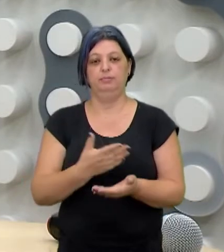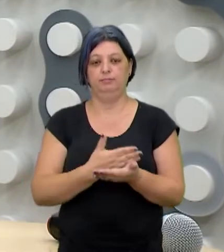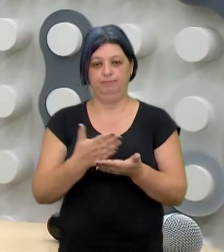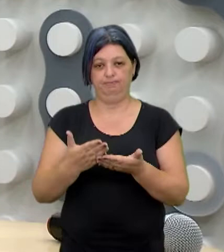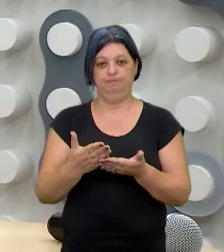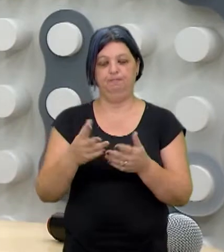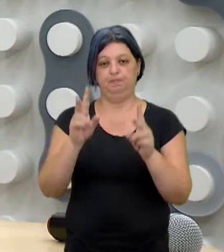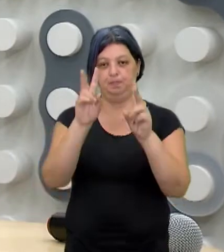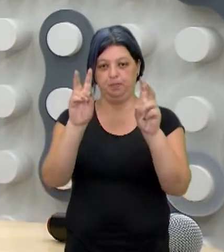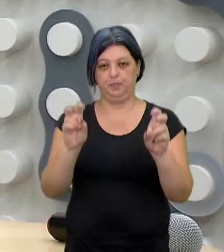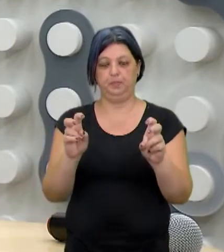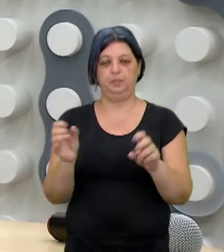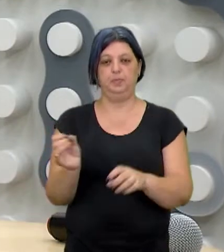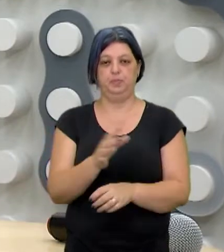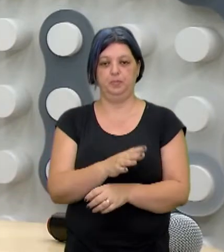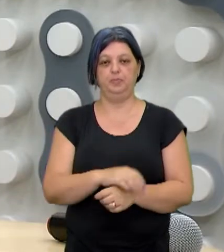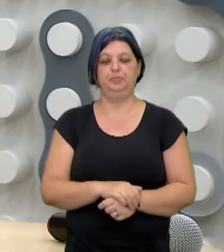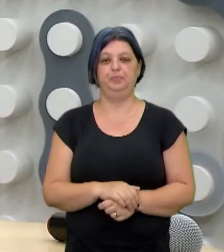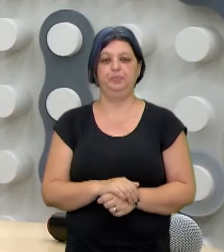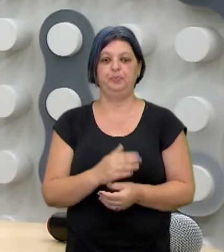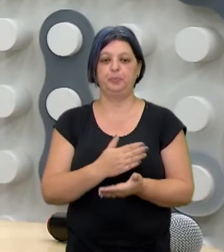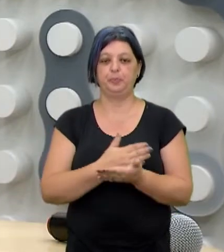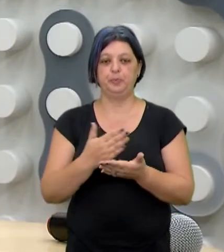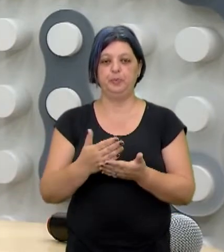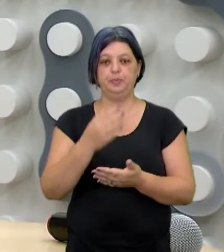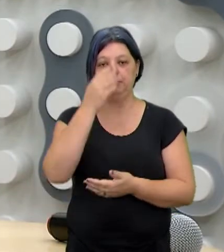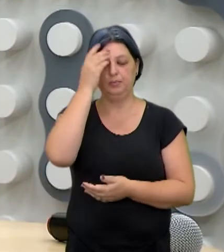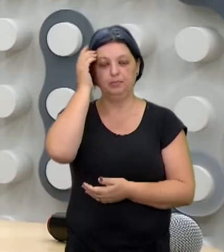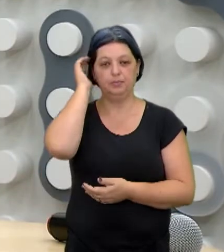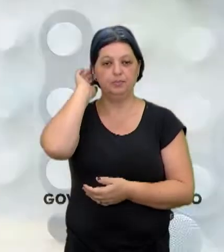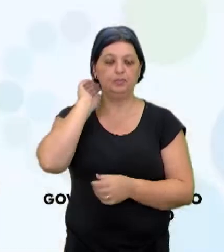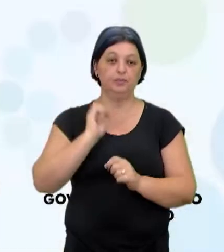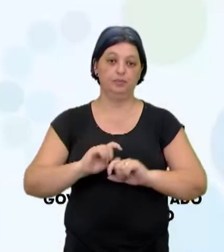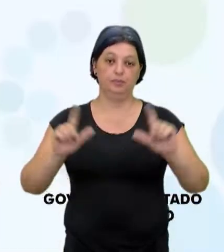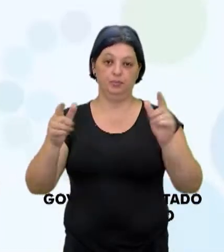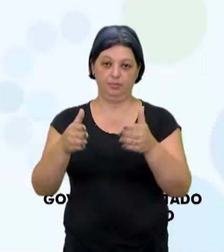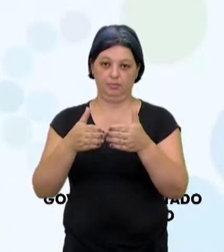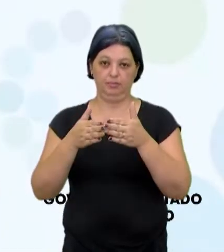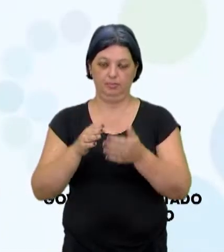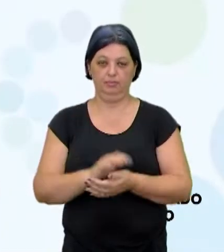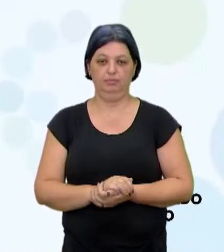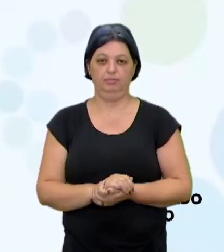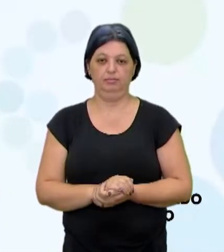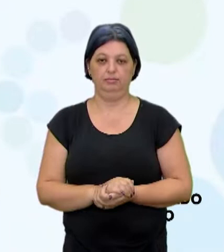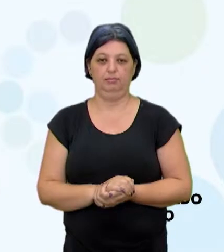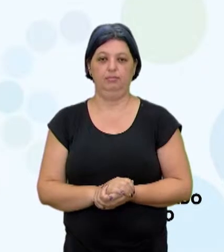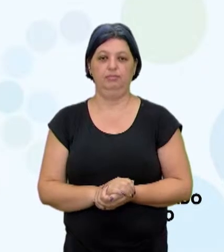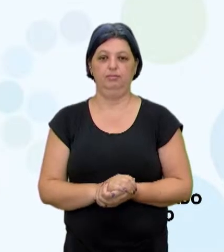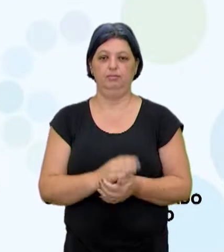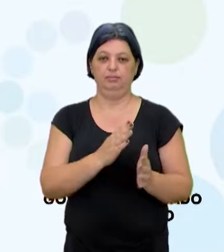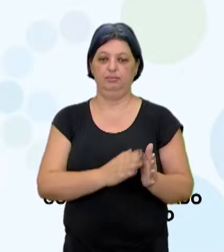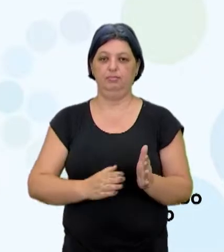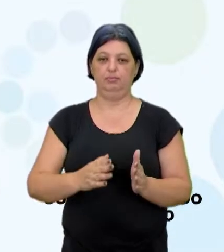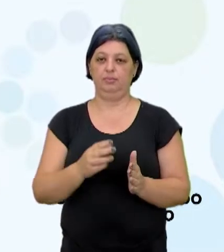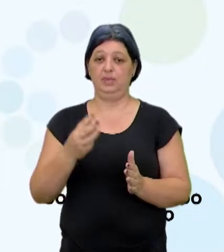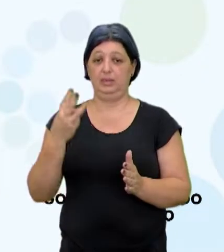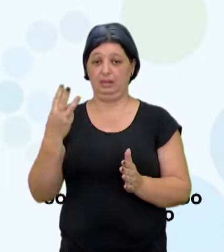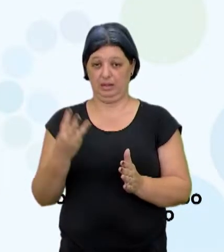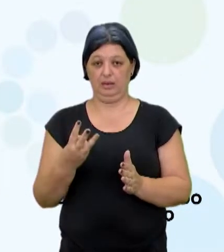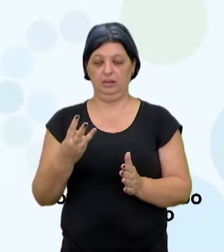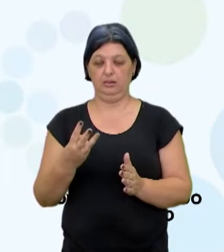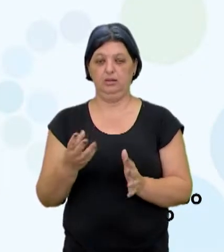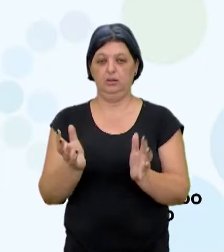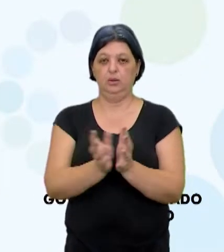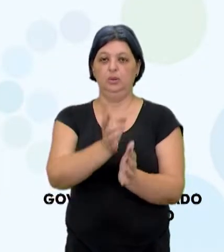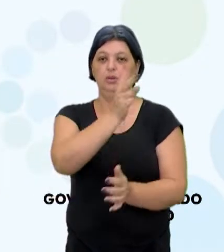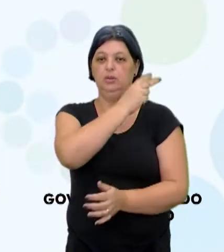componente, né, através da introdução. Pode colocar aí na tela, por gentileza. É o componente 3 da segunda série do